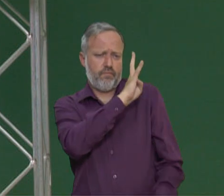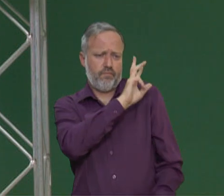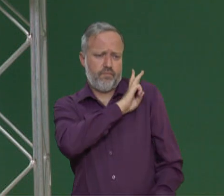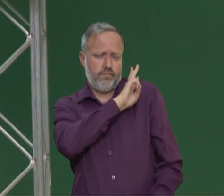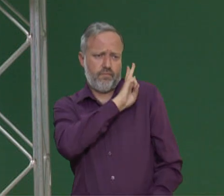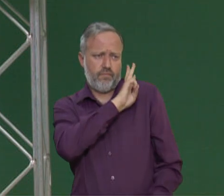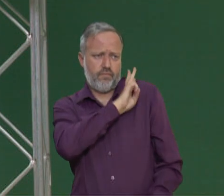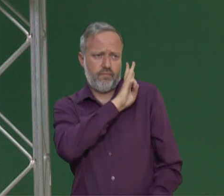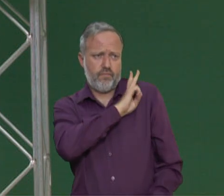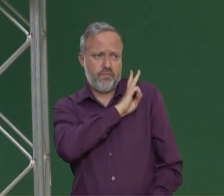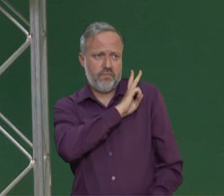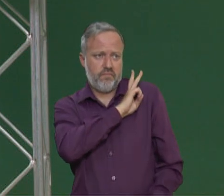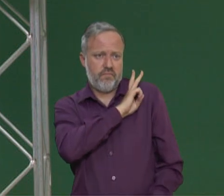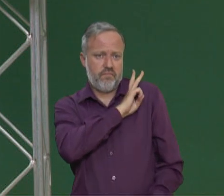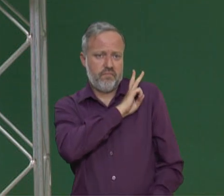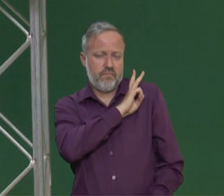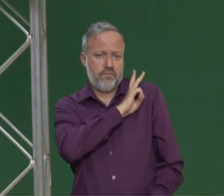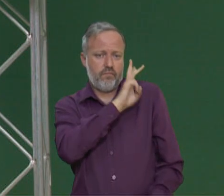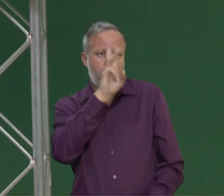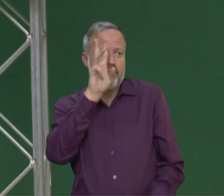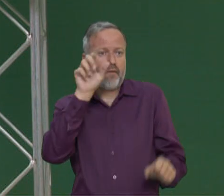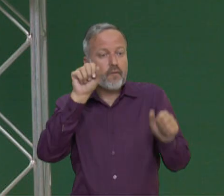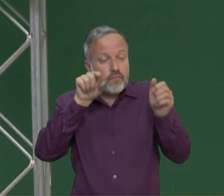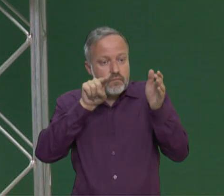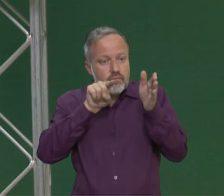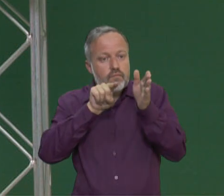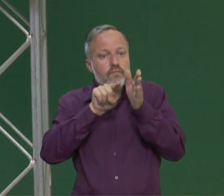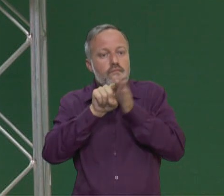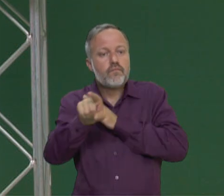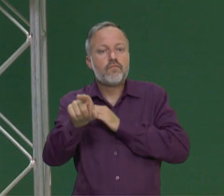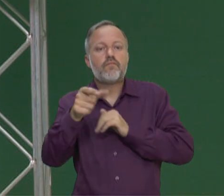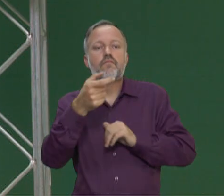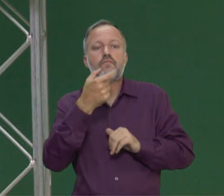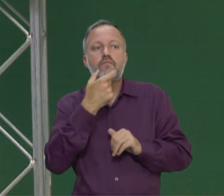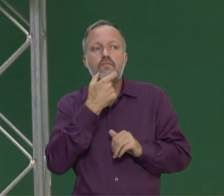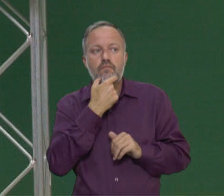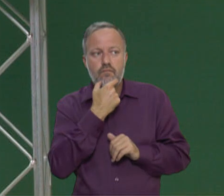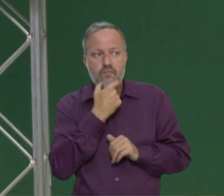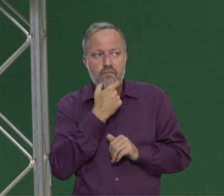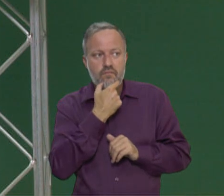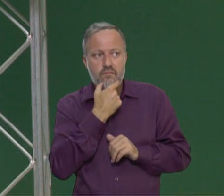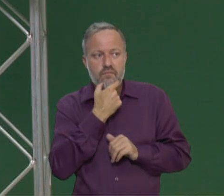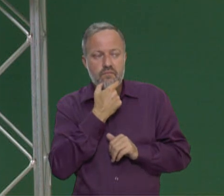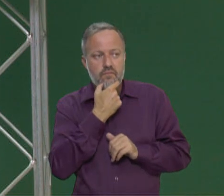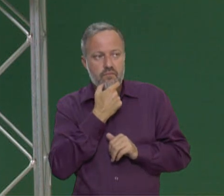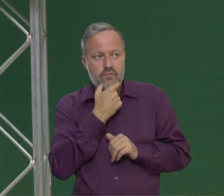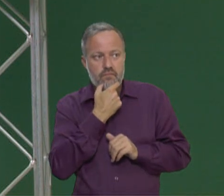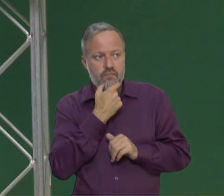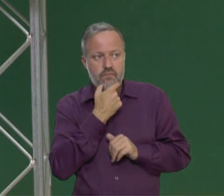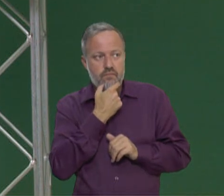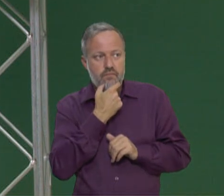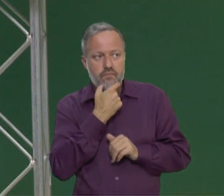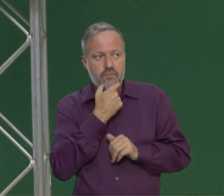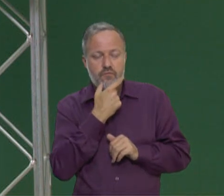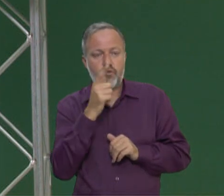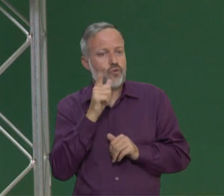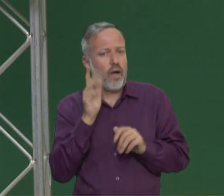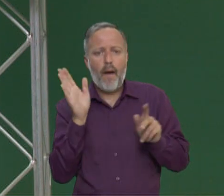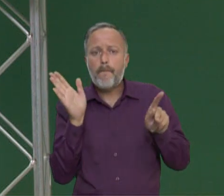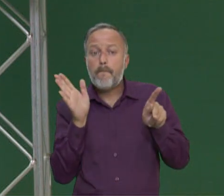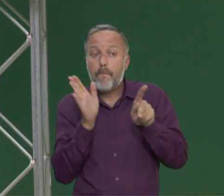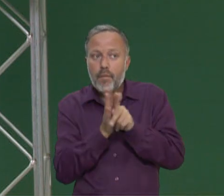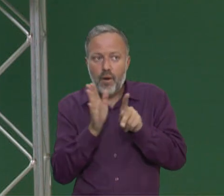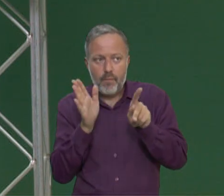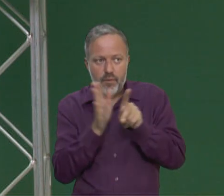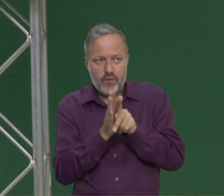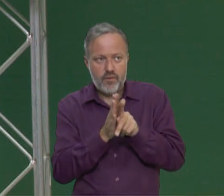que essa estrutura para fazer perguntas em inglês, ela não é exclusividade de past perfect.